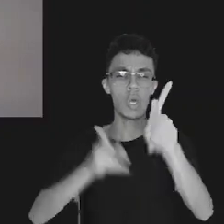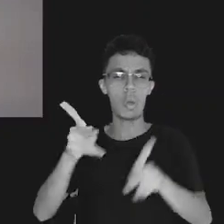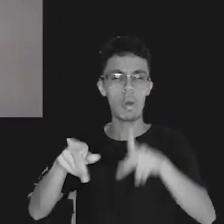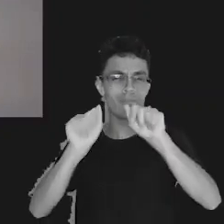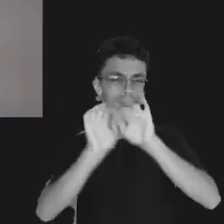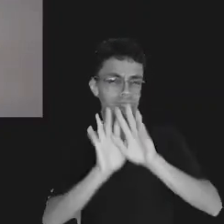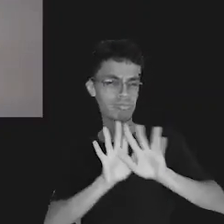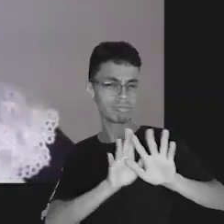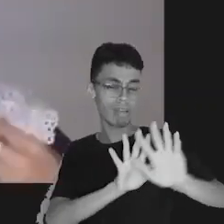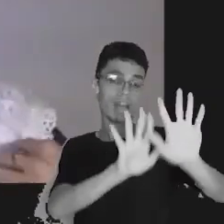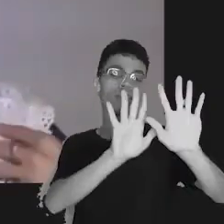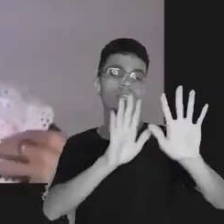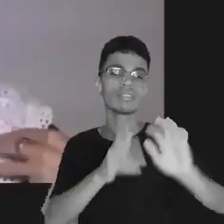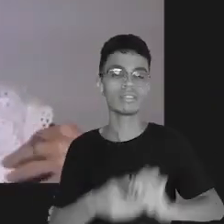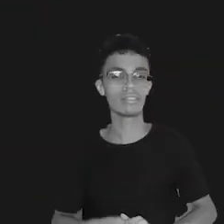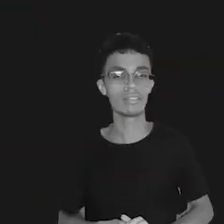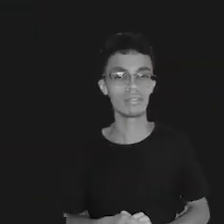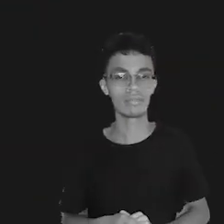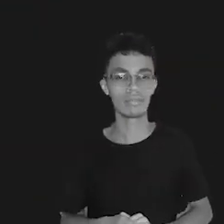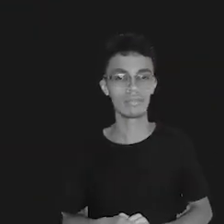sai.